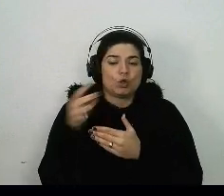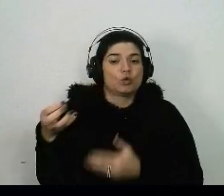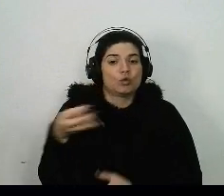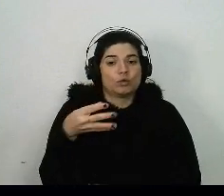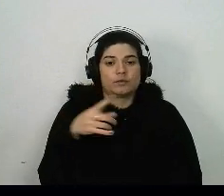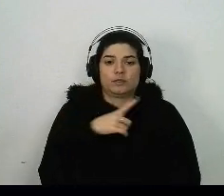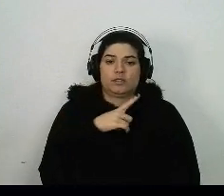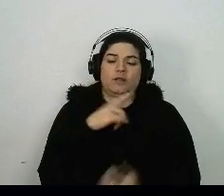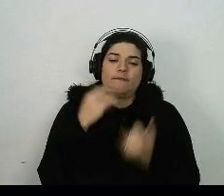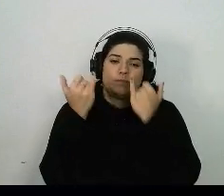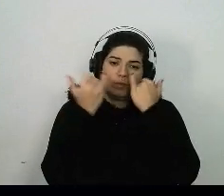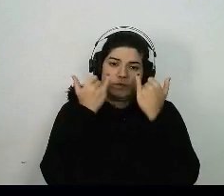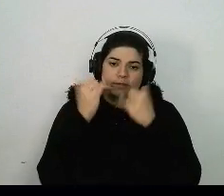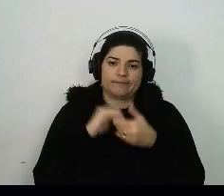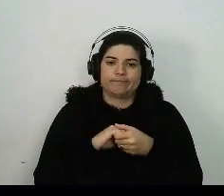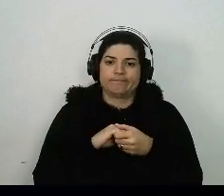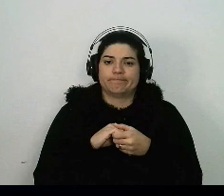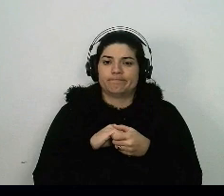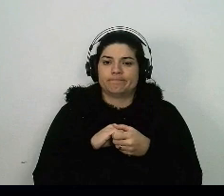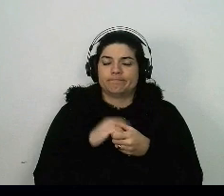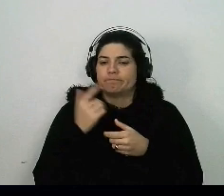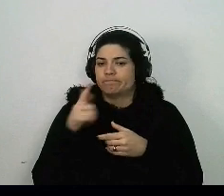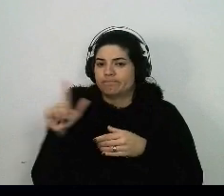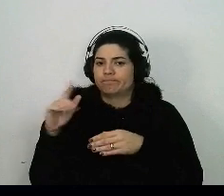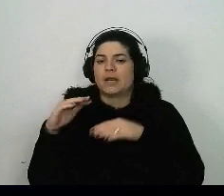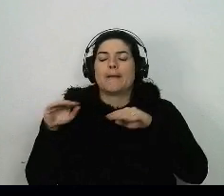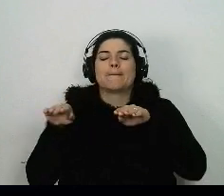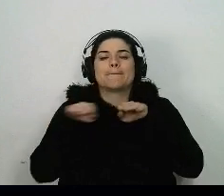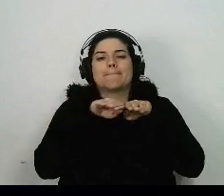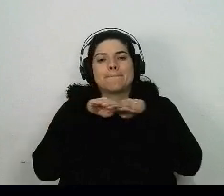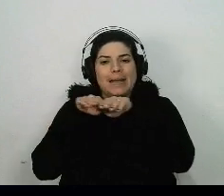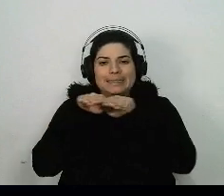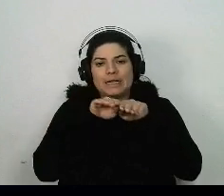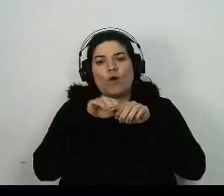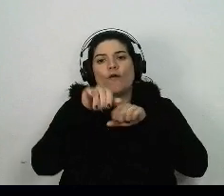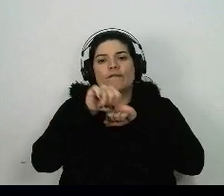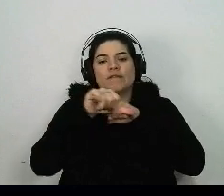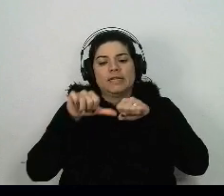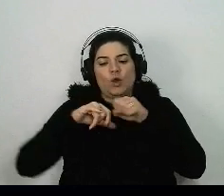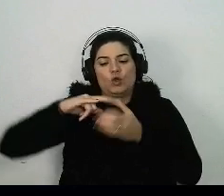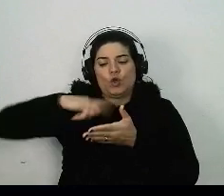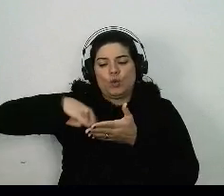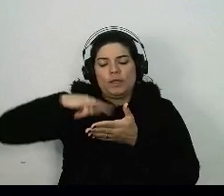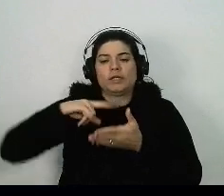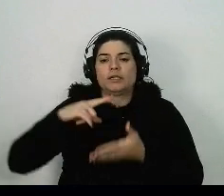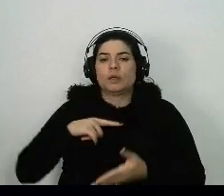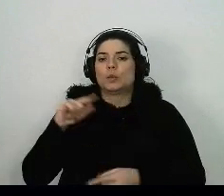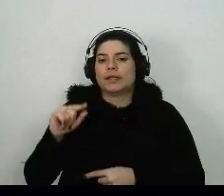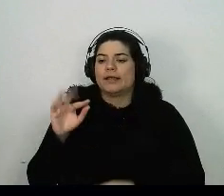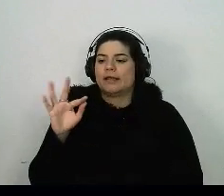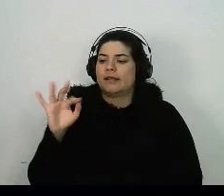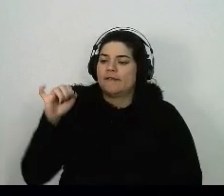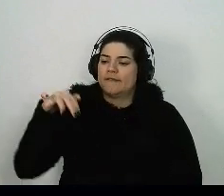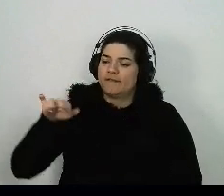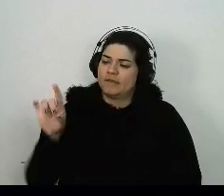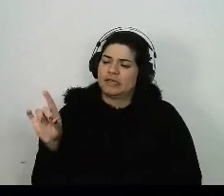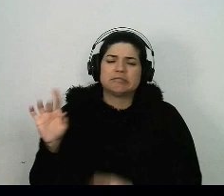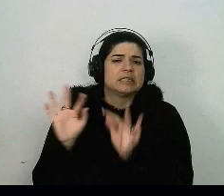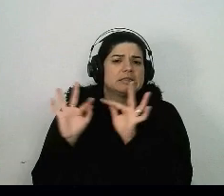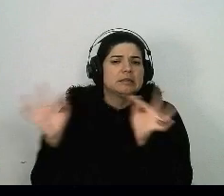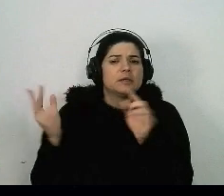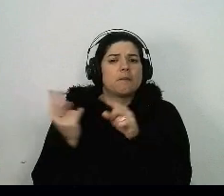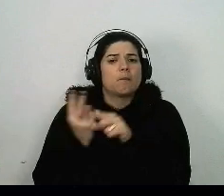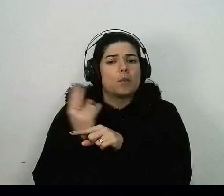já no padrão de versão de documento, não. Eu uso um find, bem mais simples, limitando,